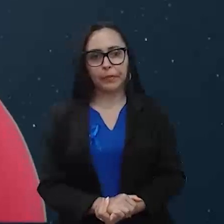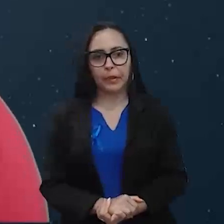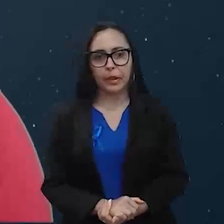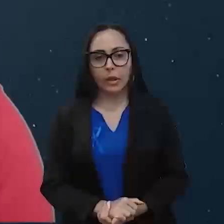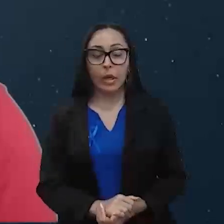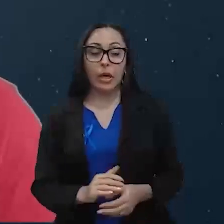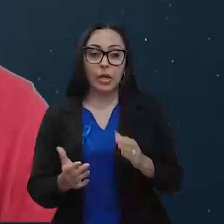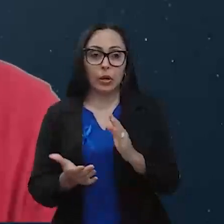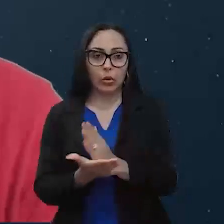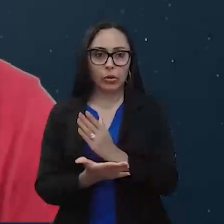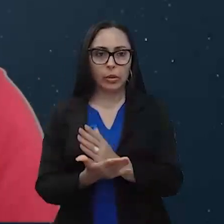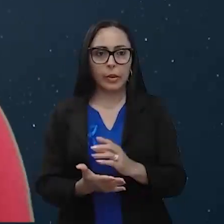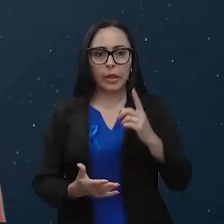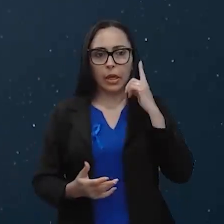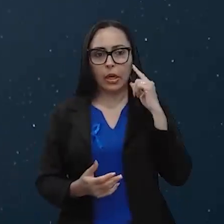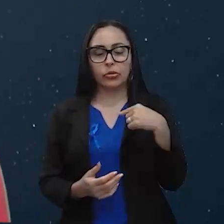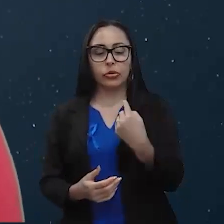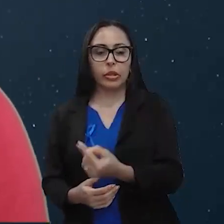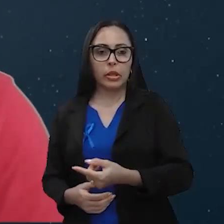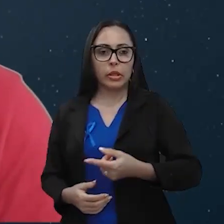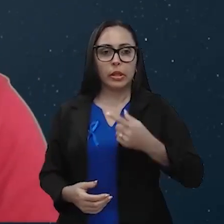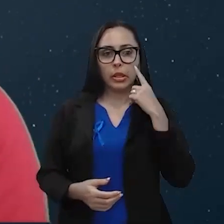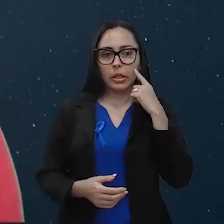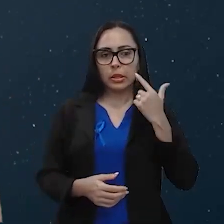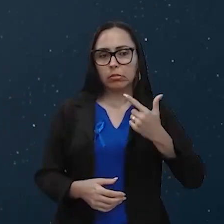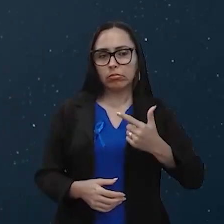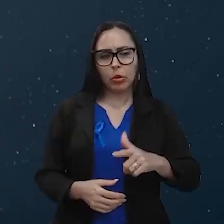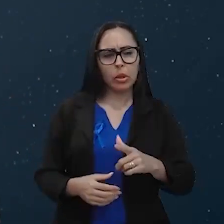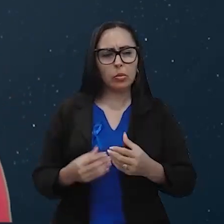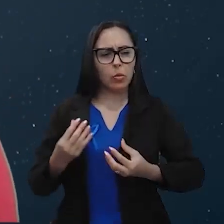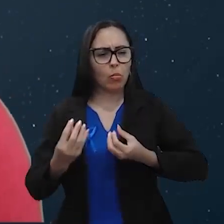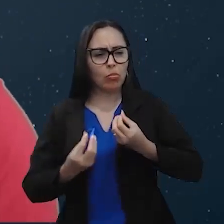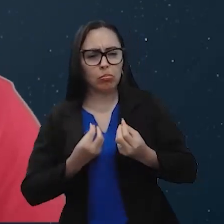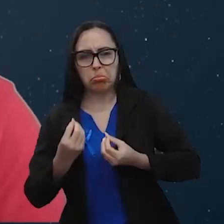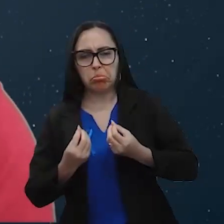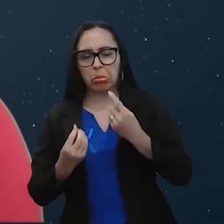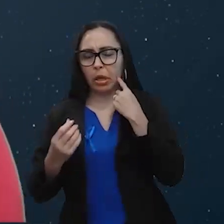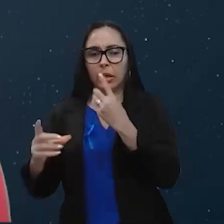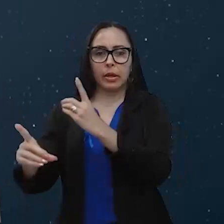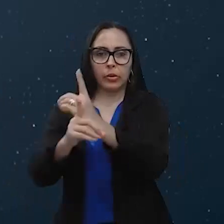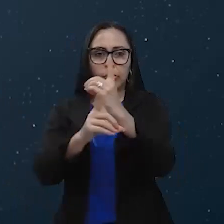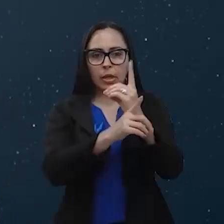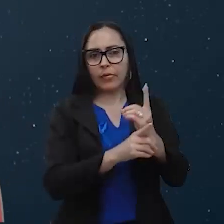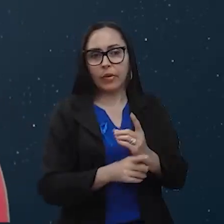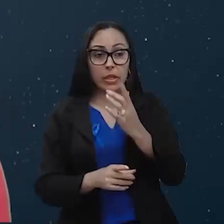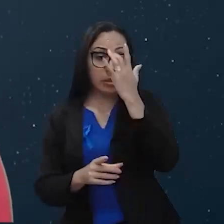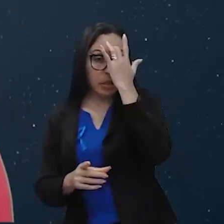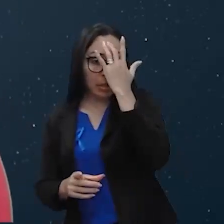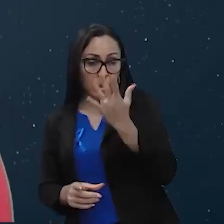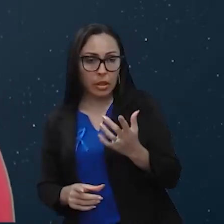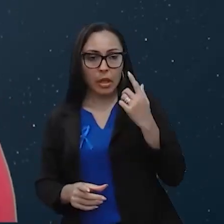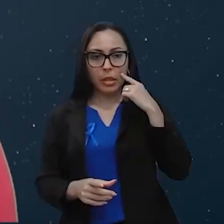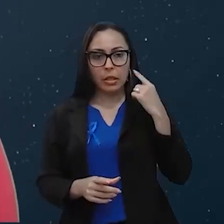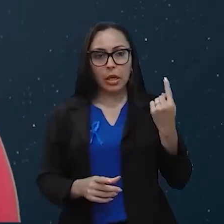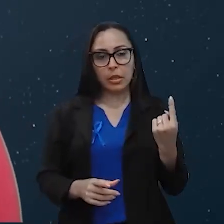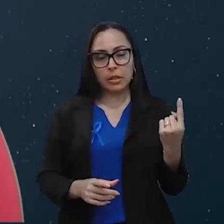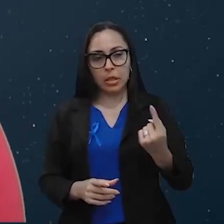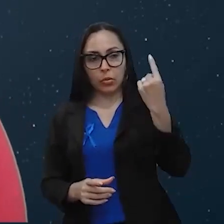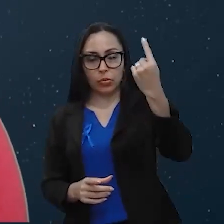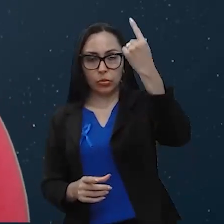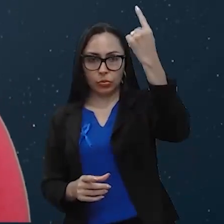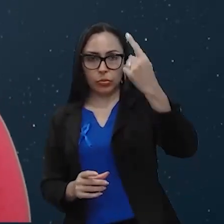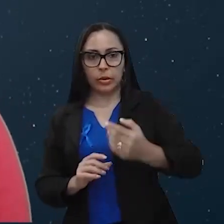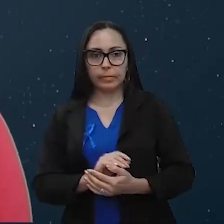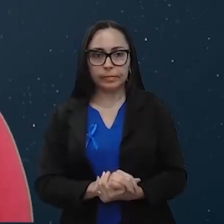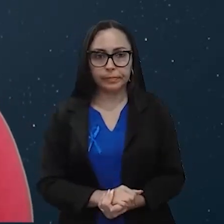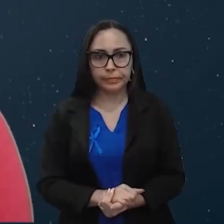situações, a gente não tem como encontrar com facilidade essa altura desse triângulo. Ou seja, a